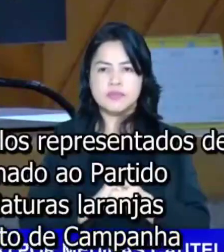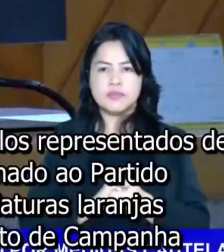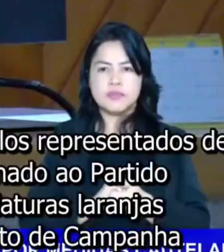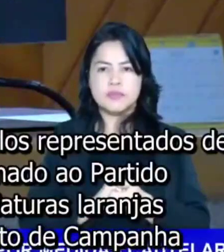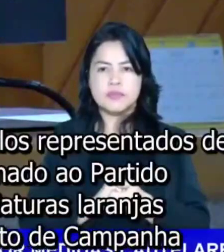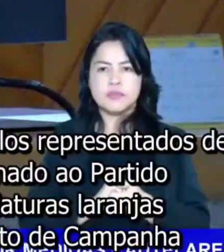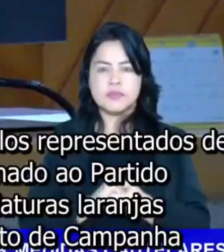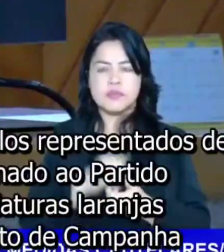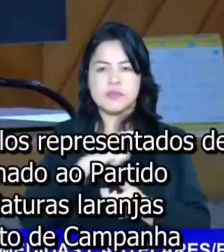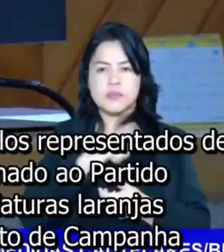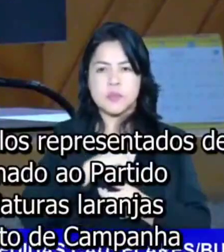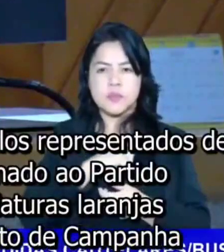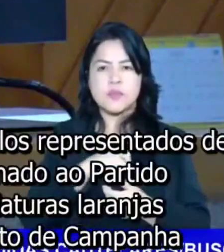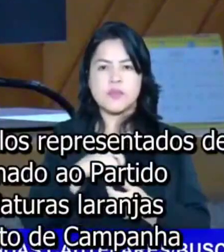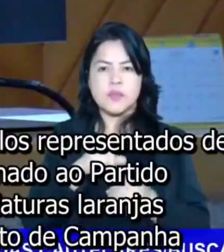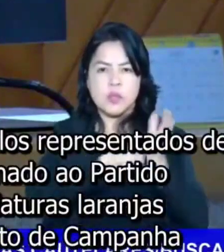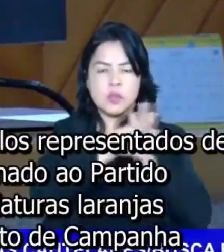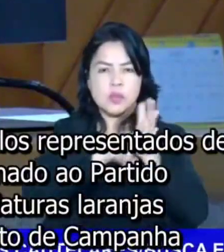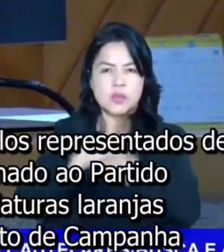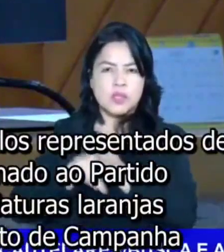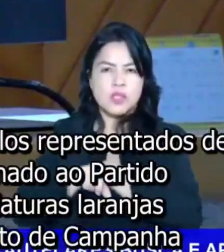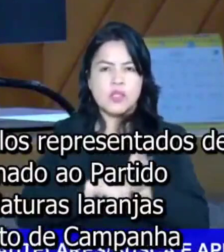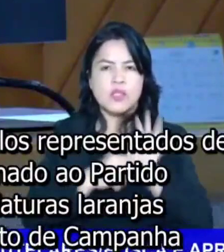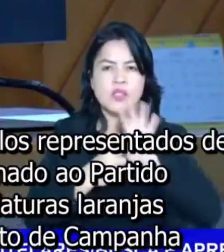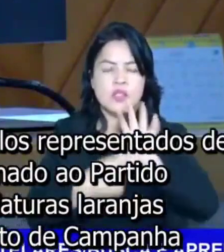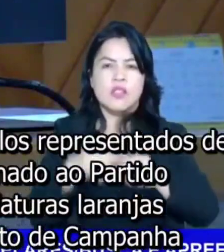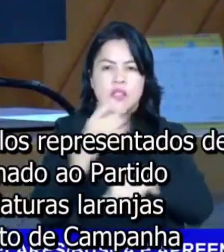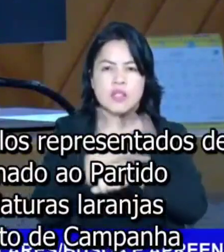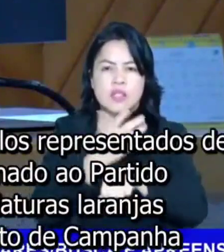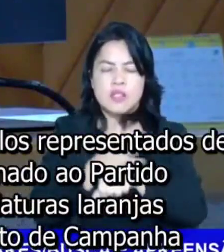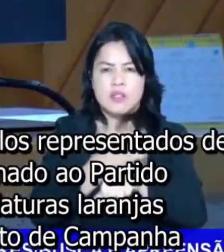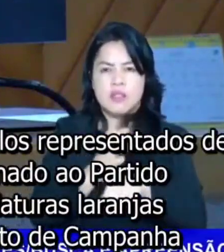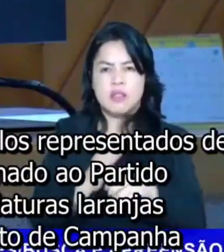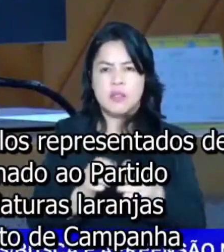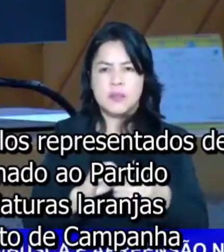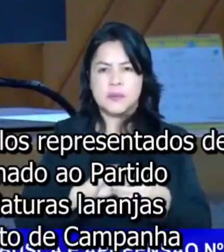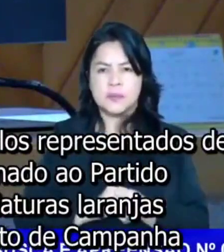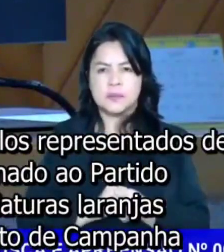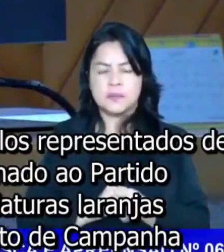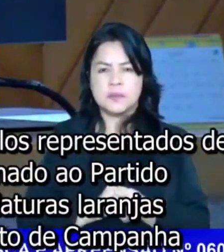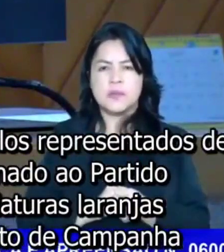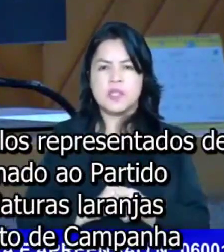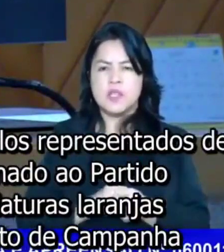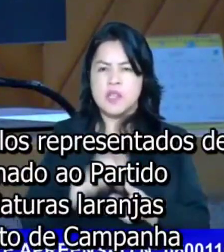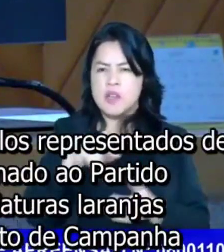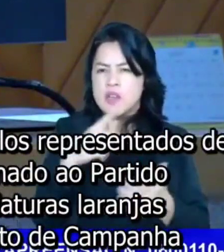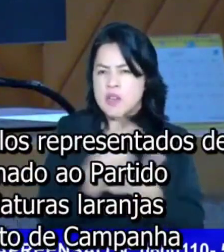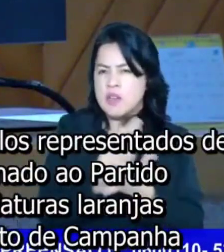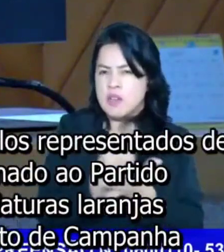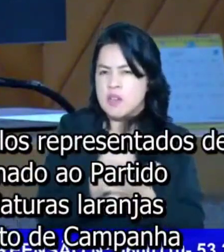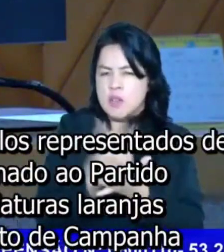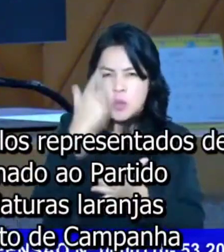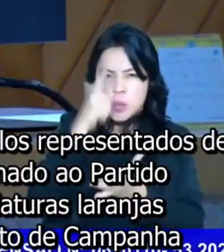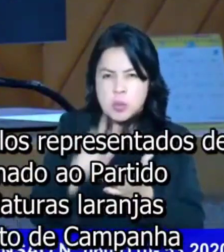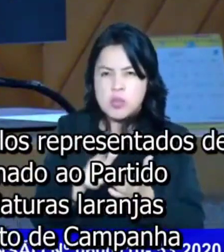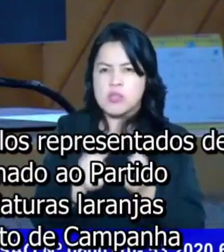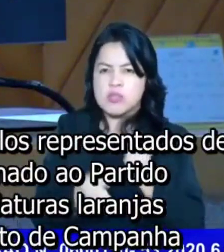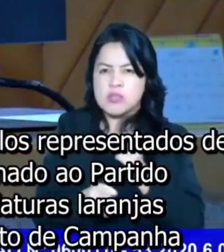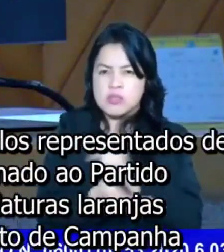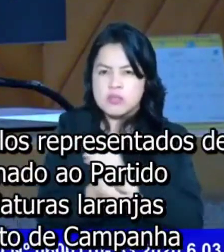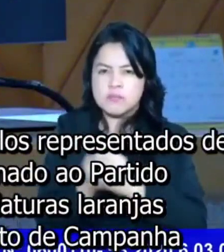até então colhidos em investigação que aponta a prática pelos representados de esquema para fraudar o uso de verbas públicas destinadas ao